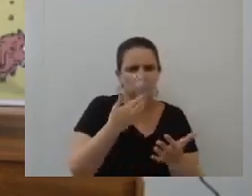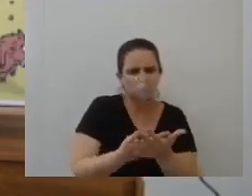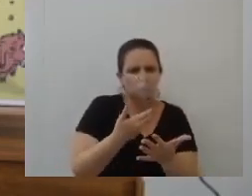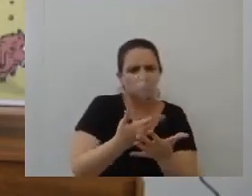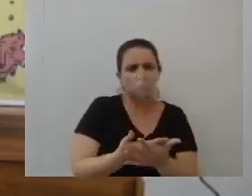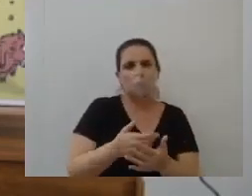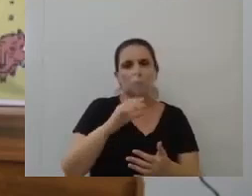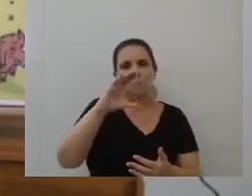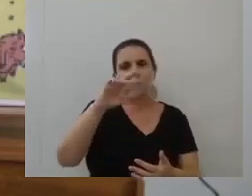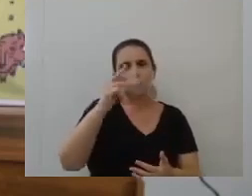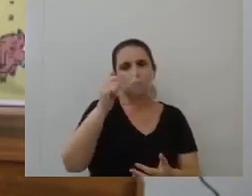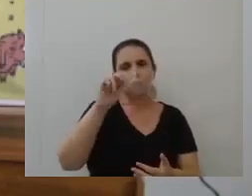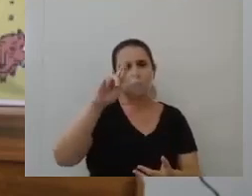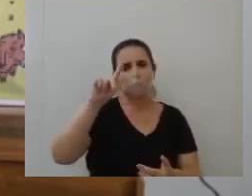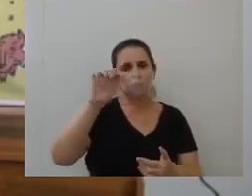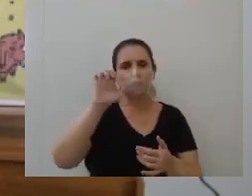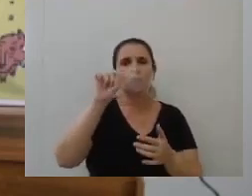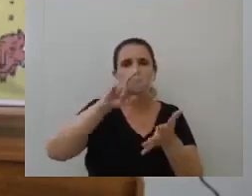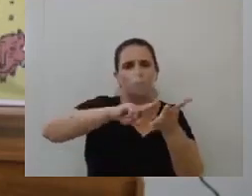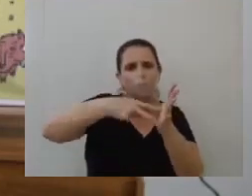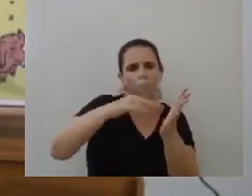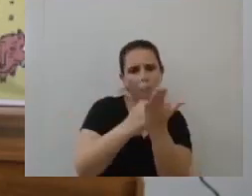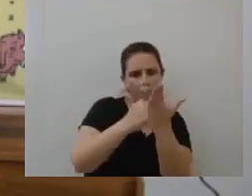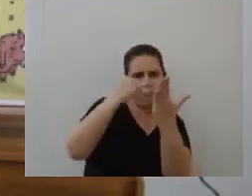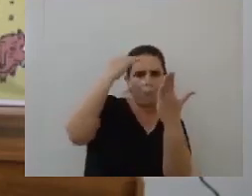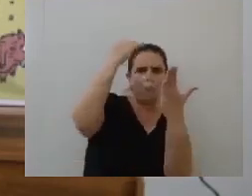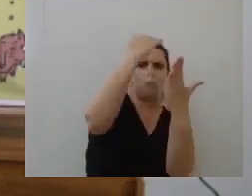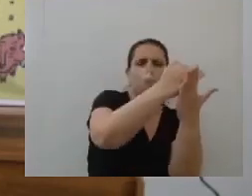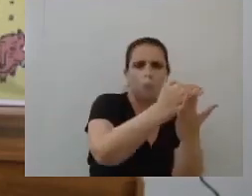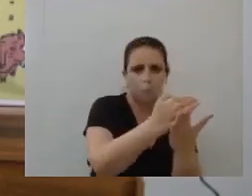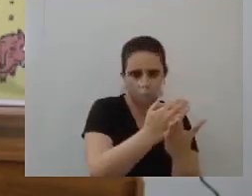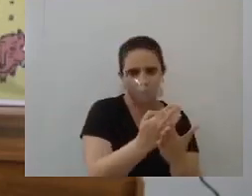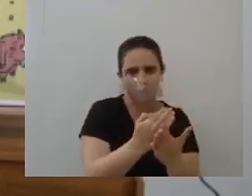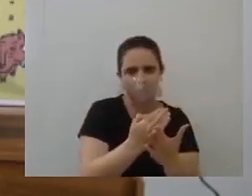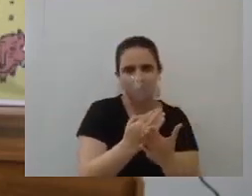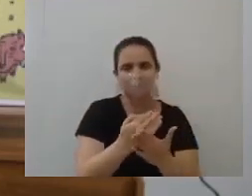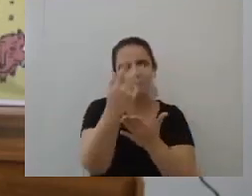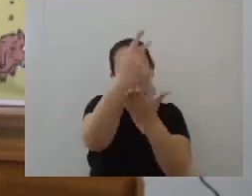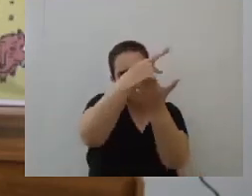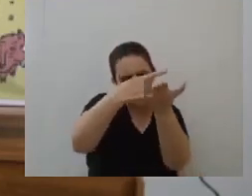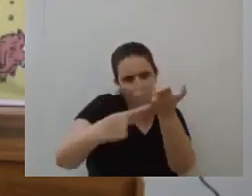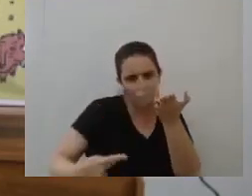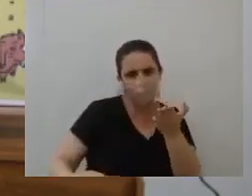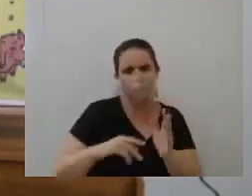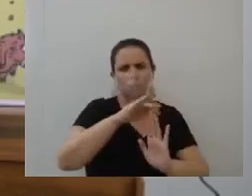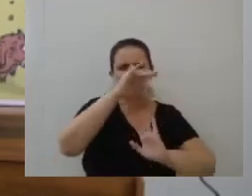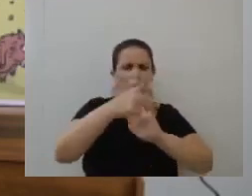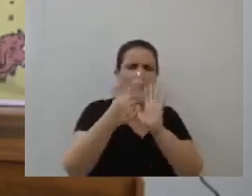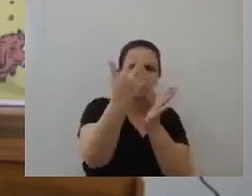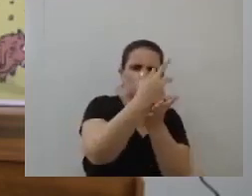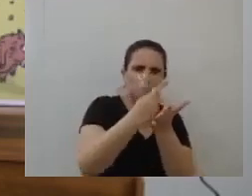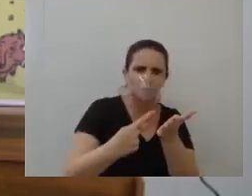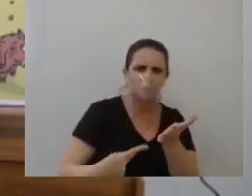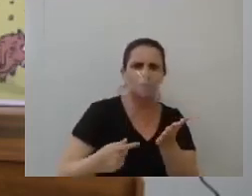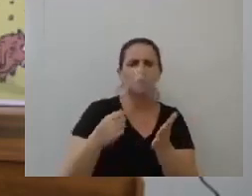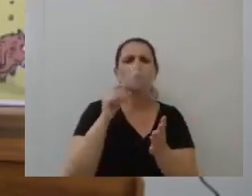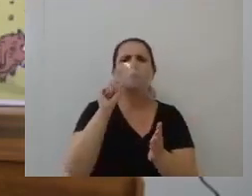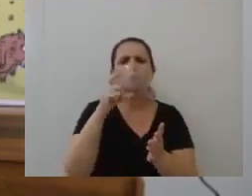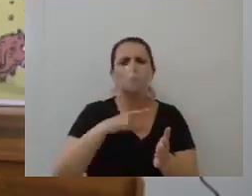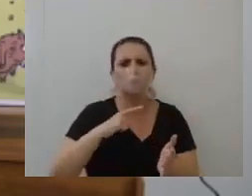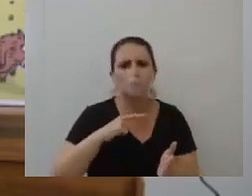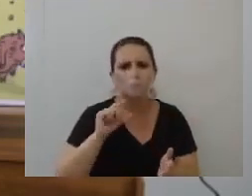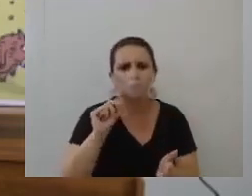Charge é carga. É um exagero. É uma caricatura. E toda caricatura